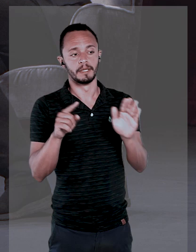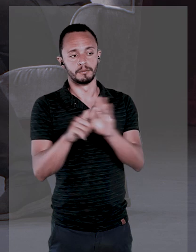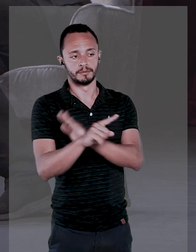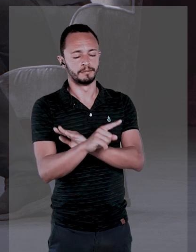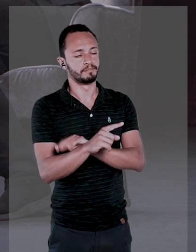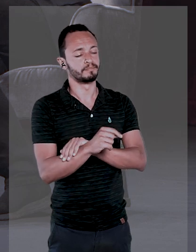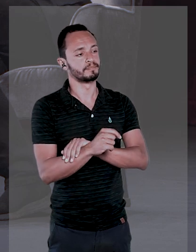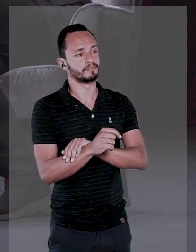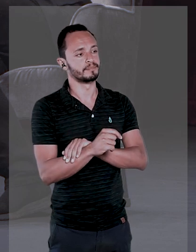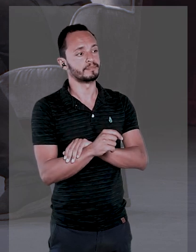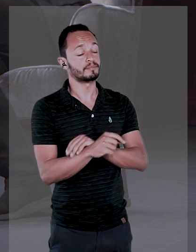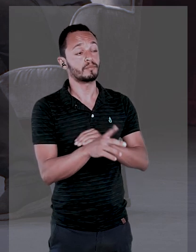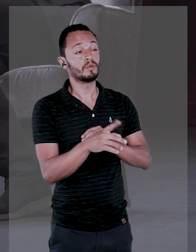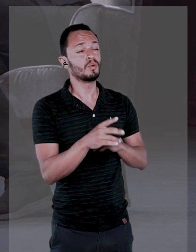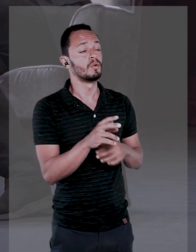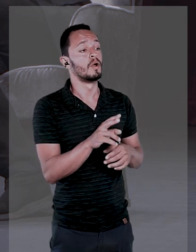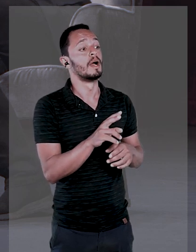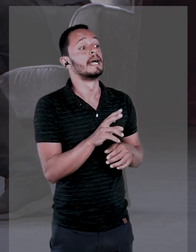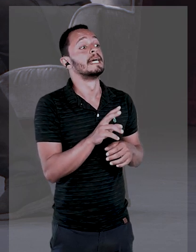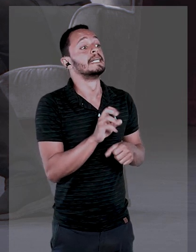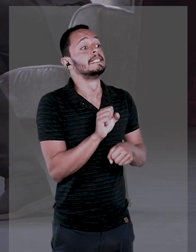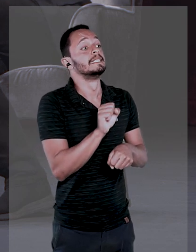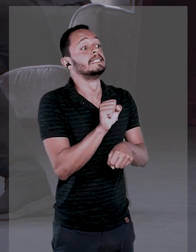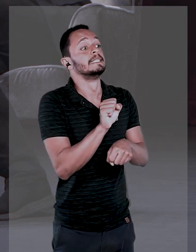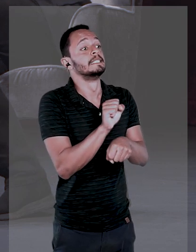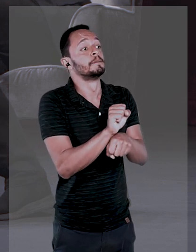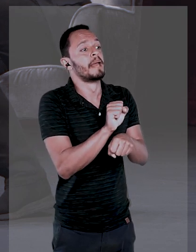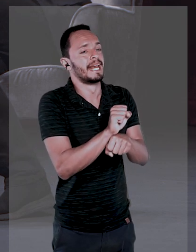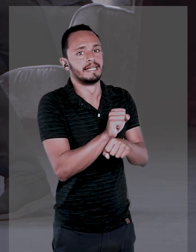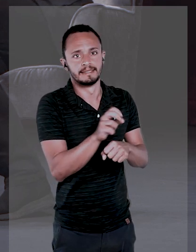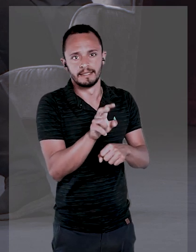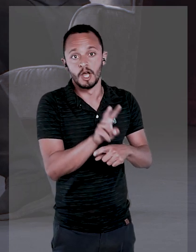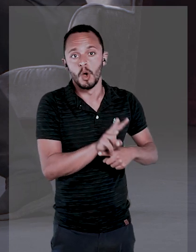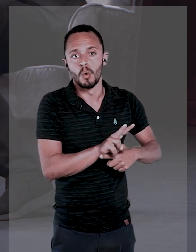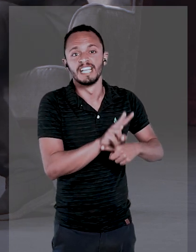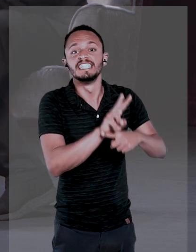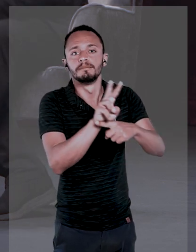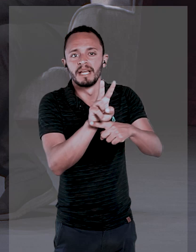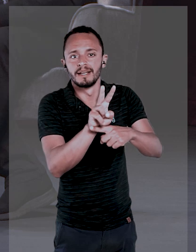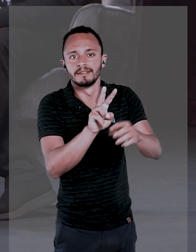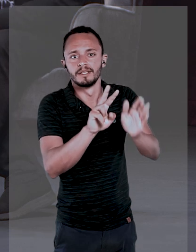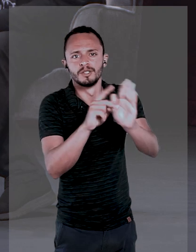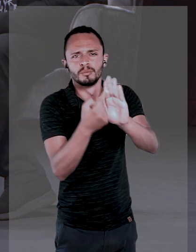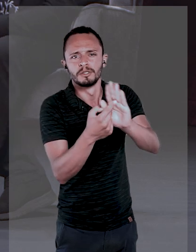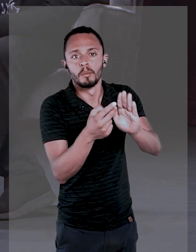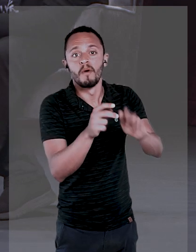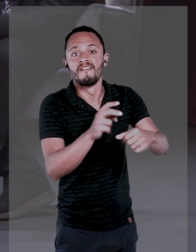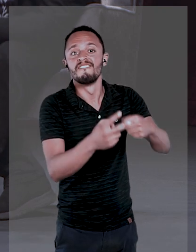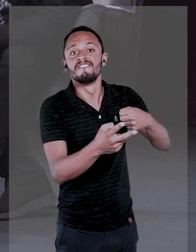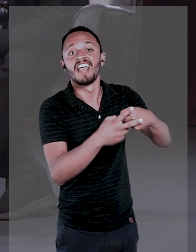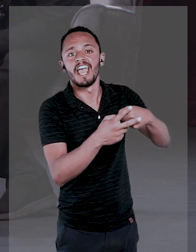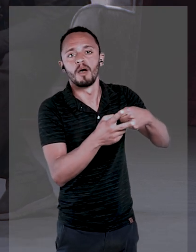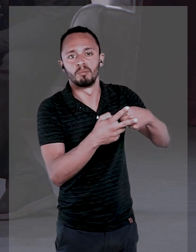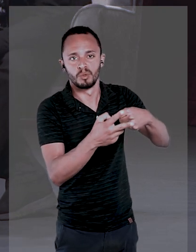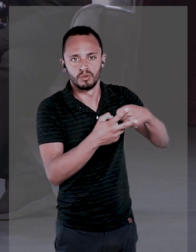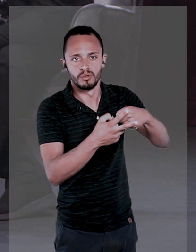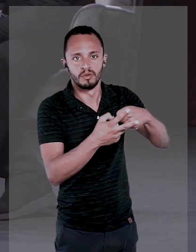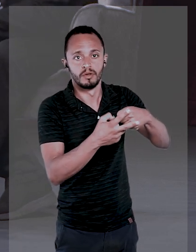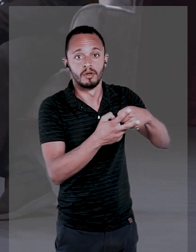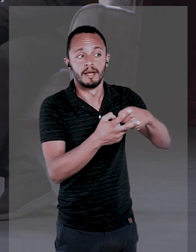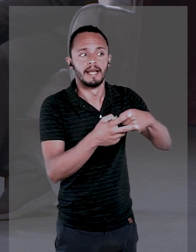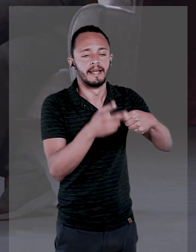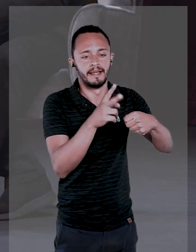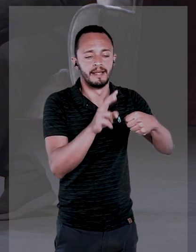aqui, que é a questão de transformar a esperança em verbo, né? Nesse